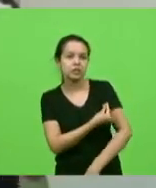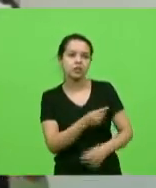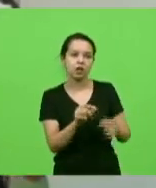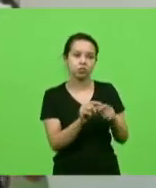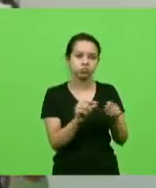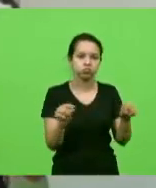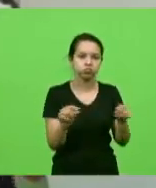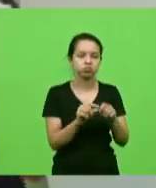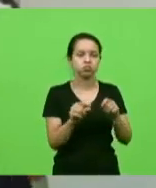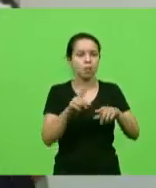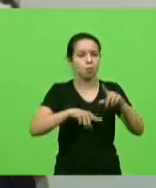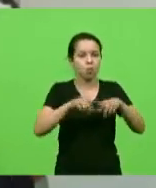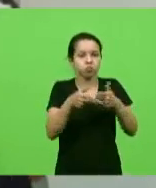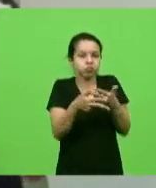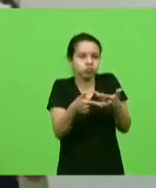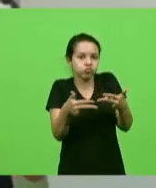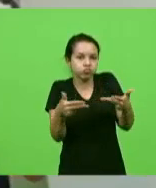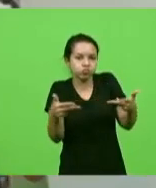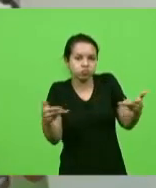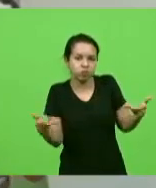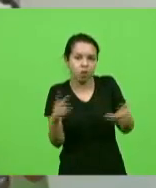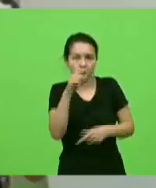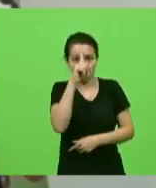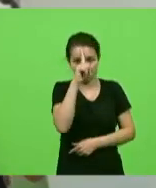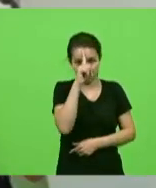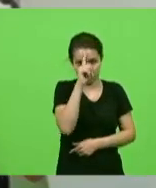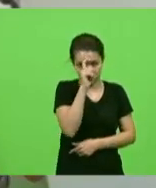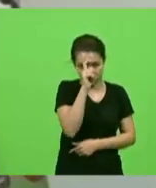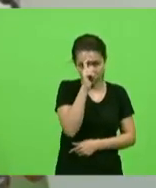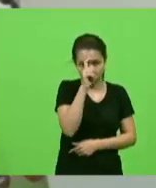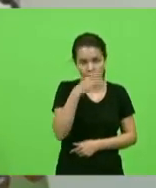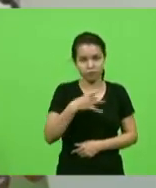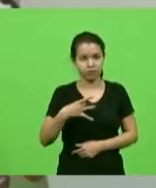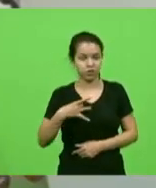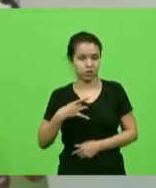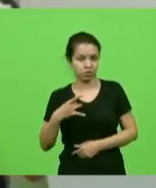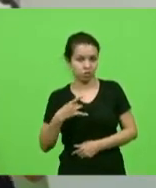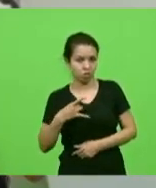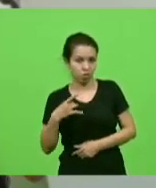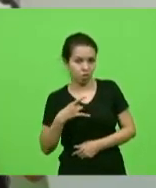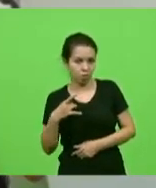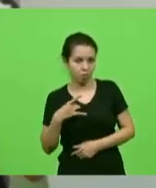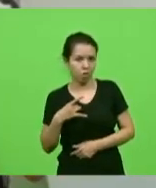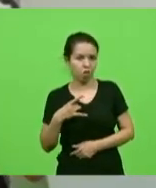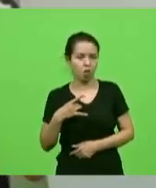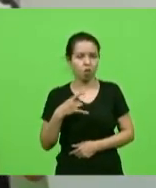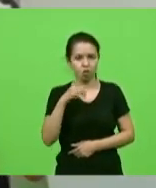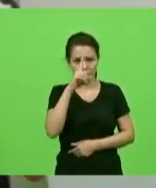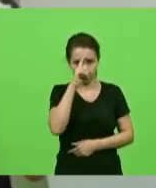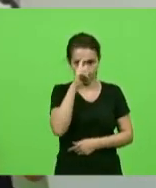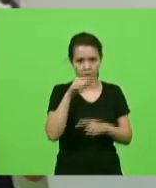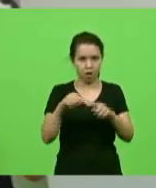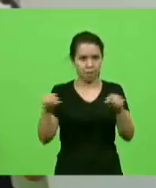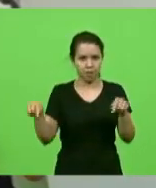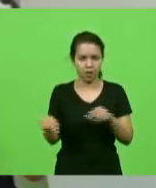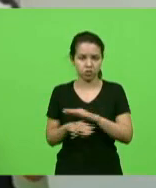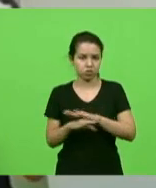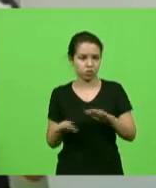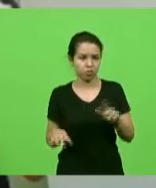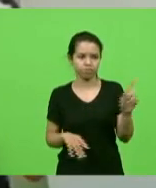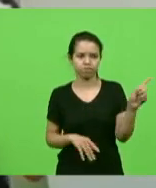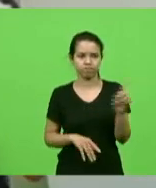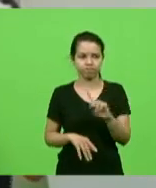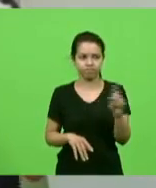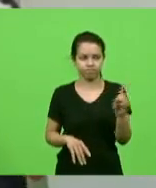para os seus hospitais próprios para hospitais filantrópicos não significa que fosse para o hospital de campanha e é